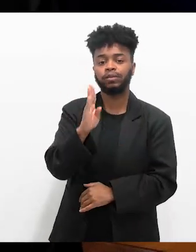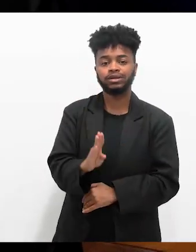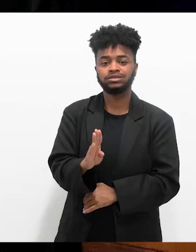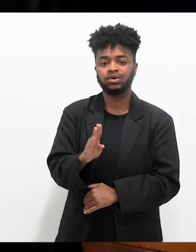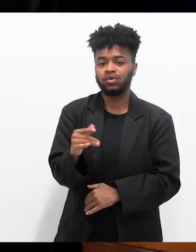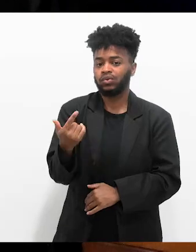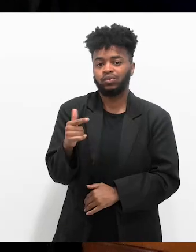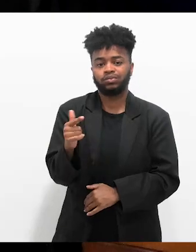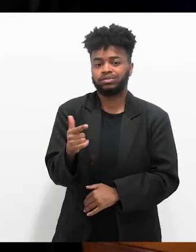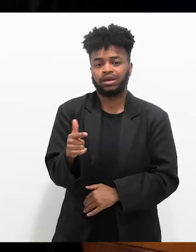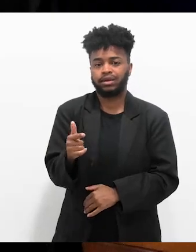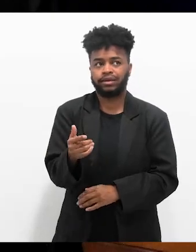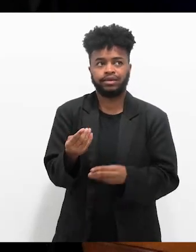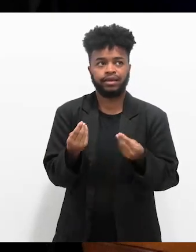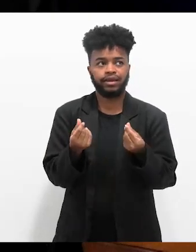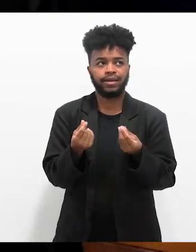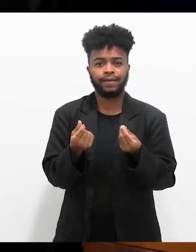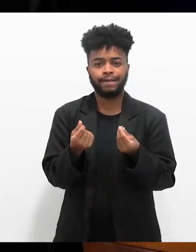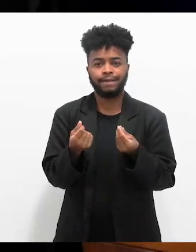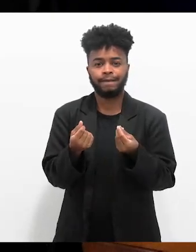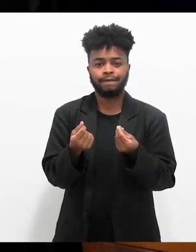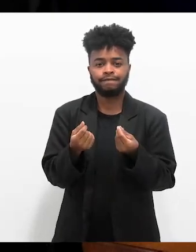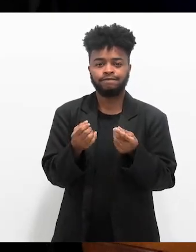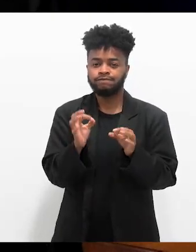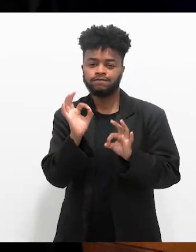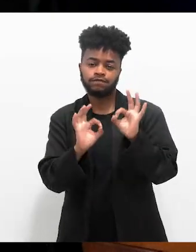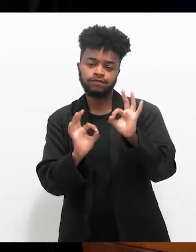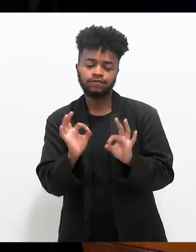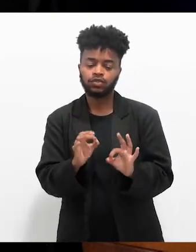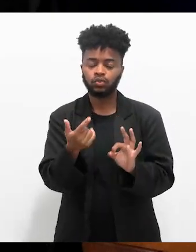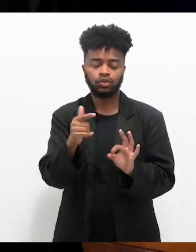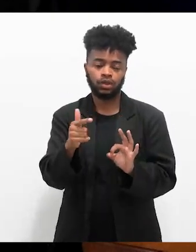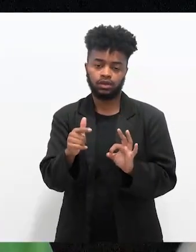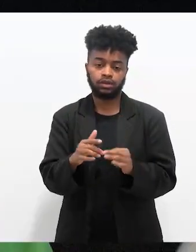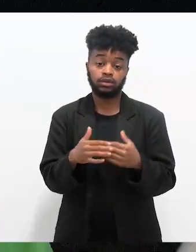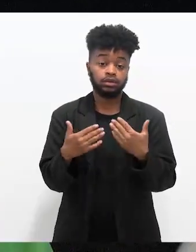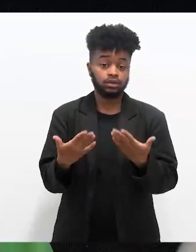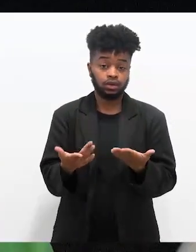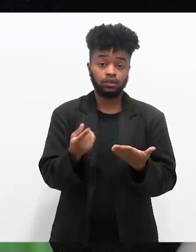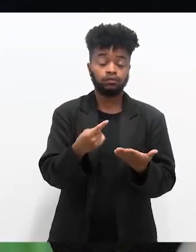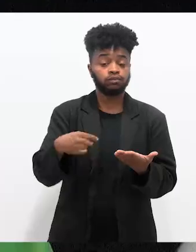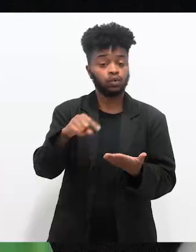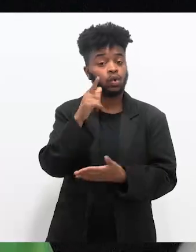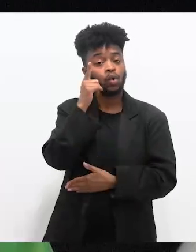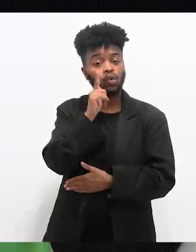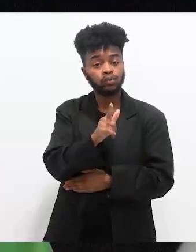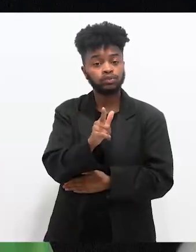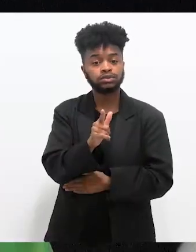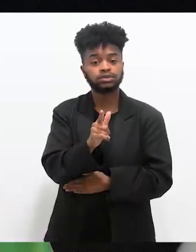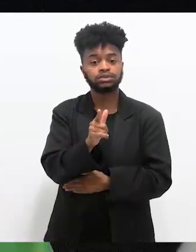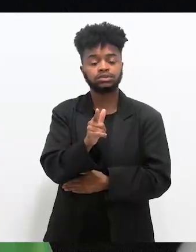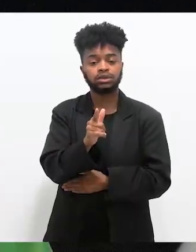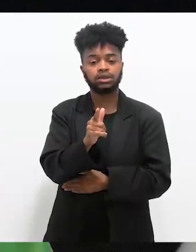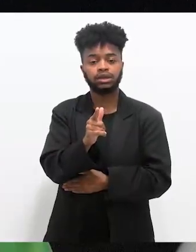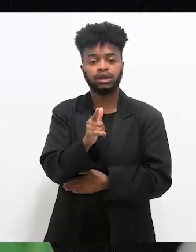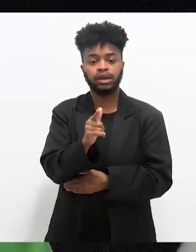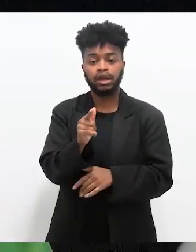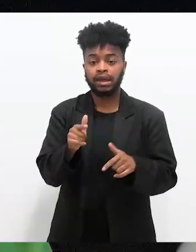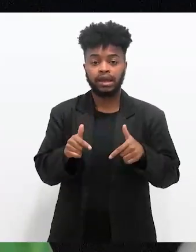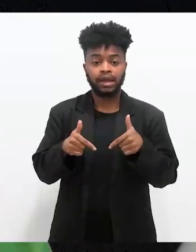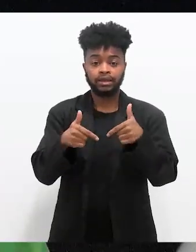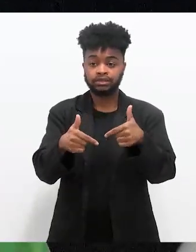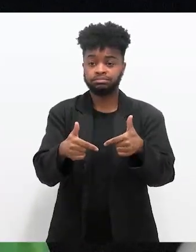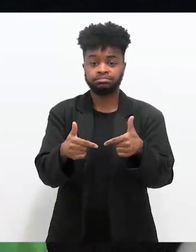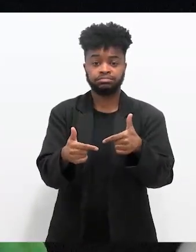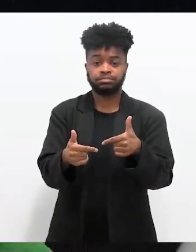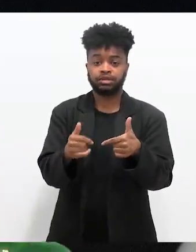ele não tem esses amarres, vamos dizer assim. Certo. E aí você consegue lidar fazendo Ifá em